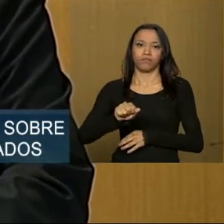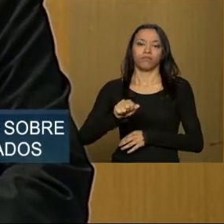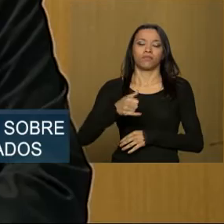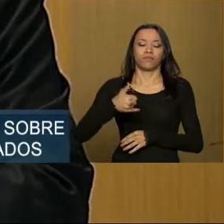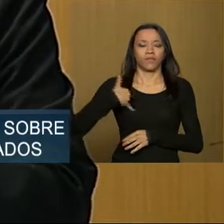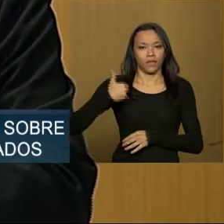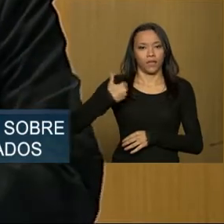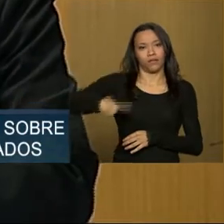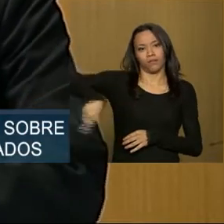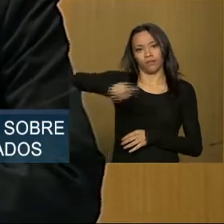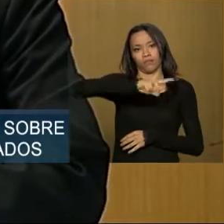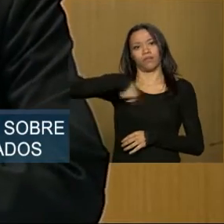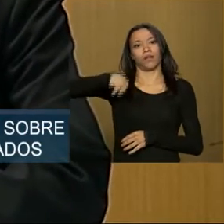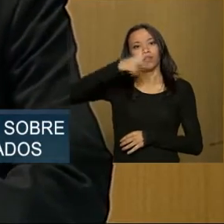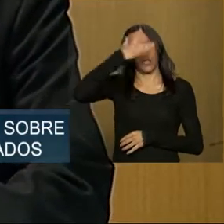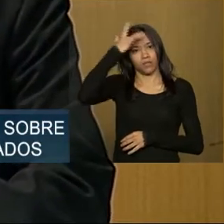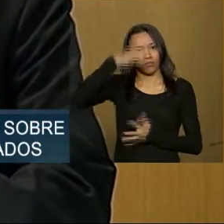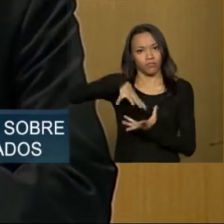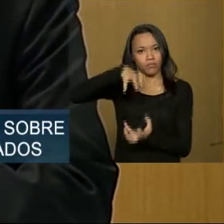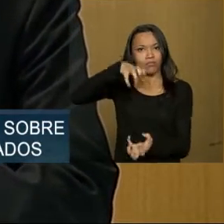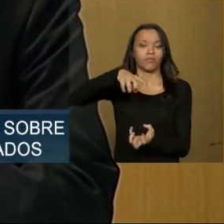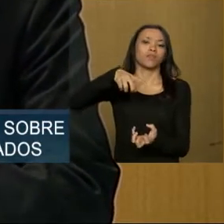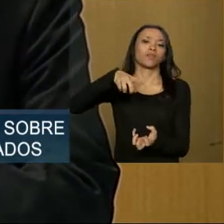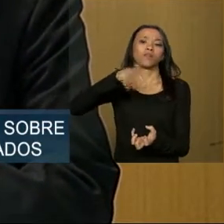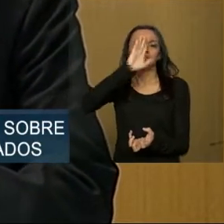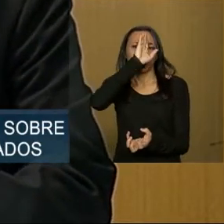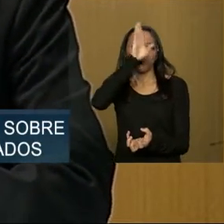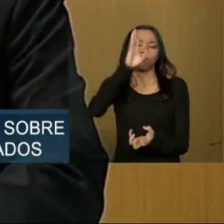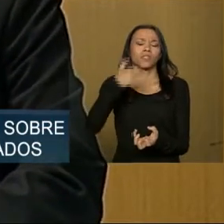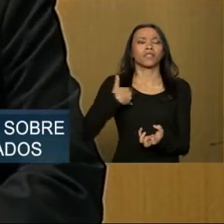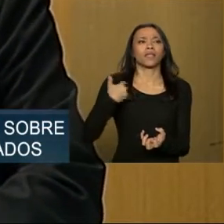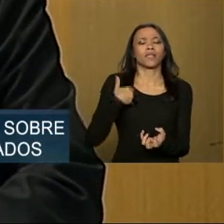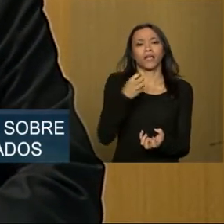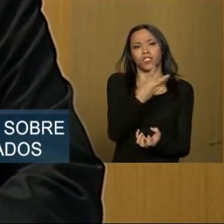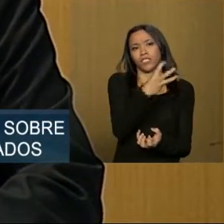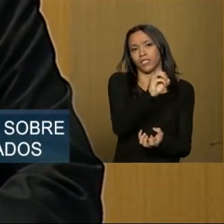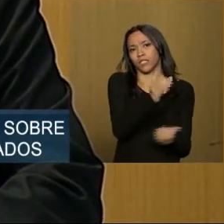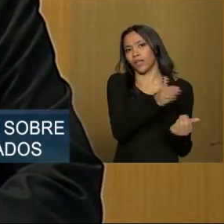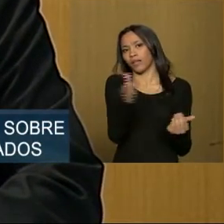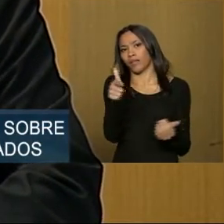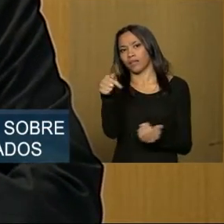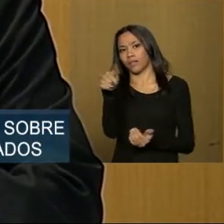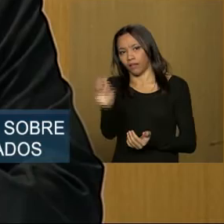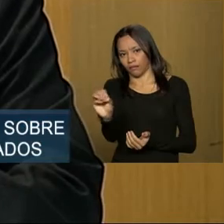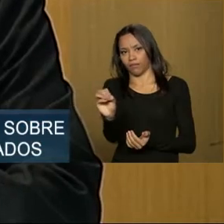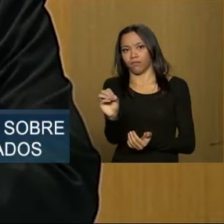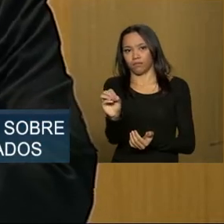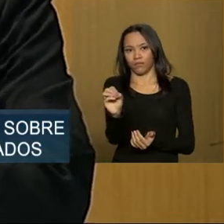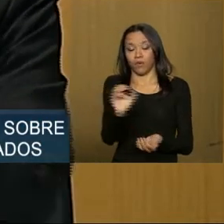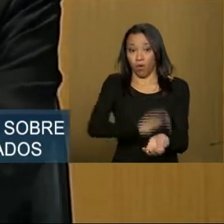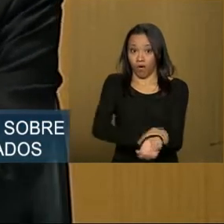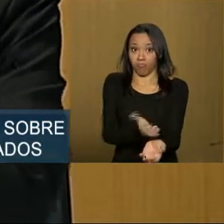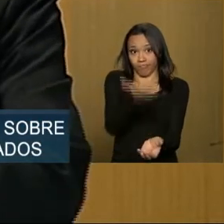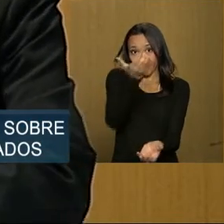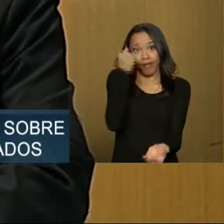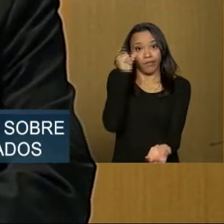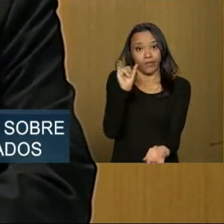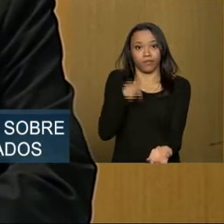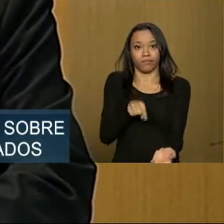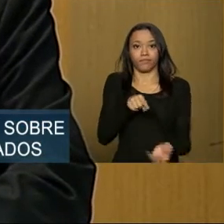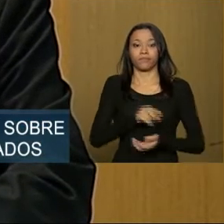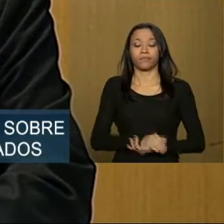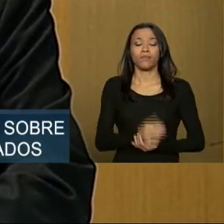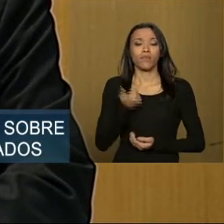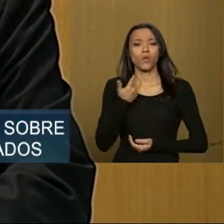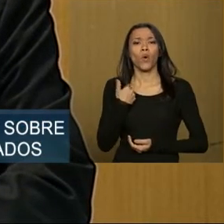da hipertensão arterial na população, especialmente de 30 a 70 anos. Bem, uma outra pergunta que